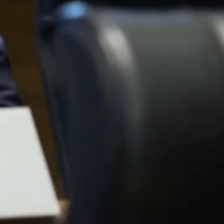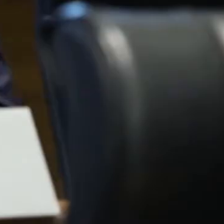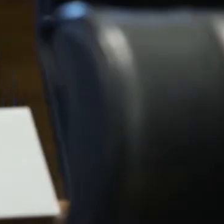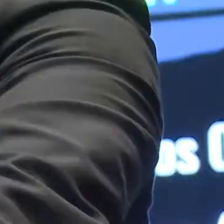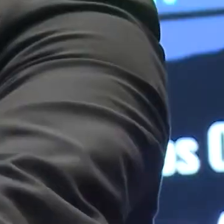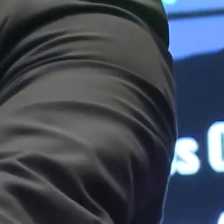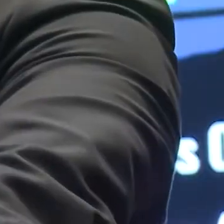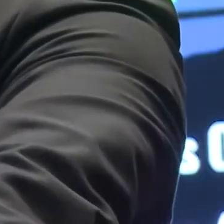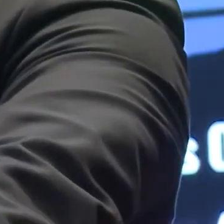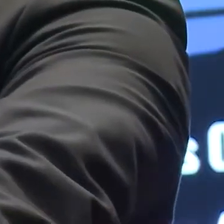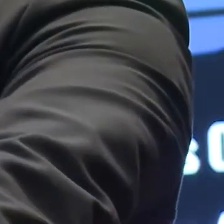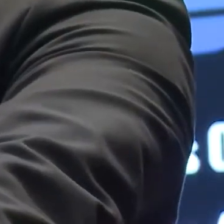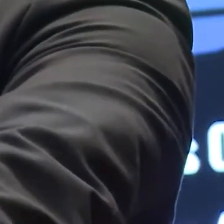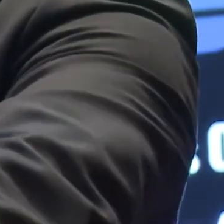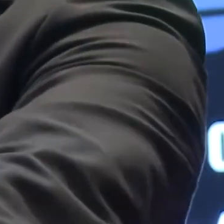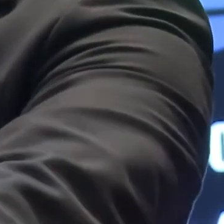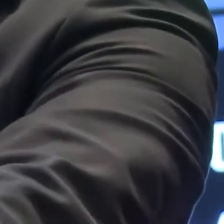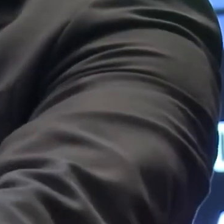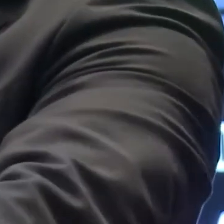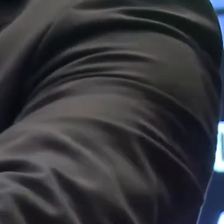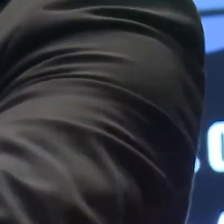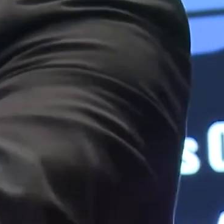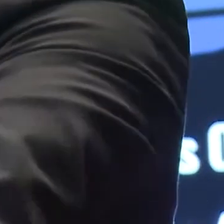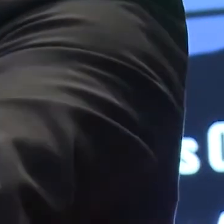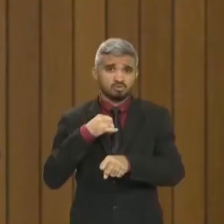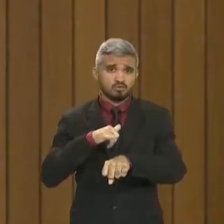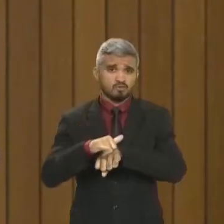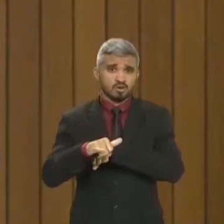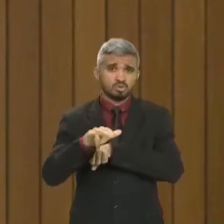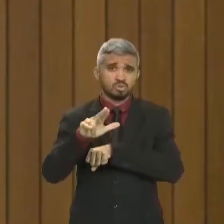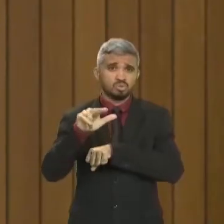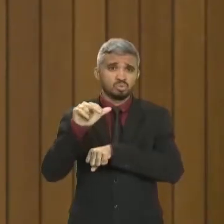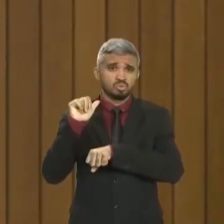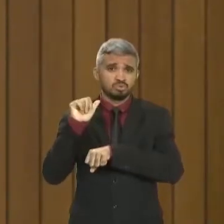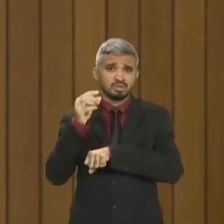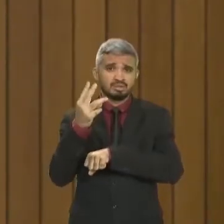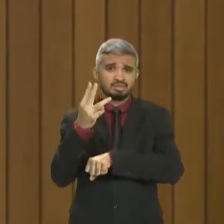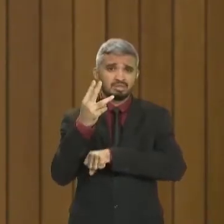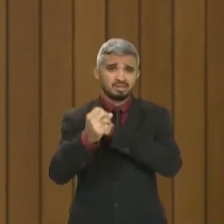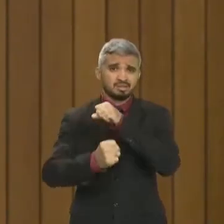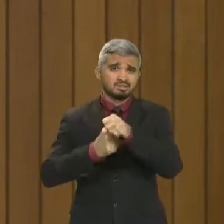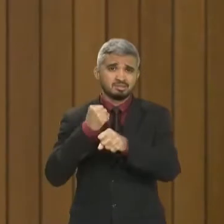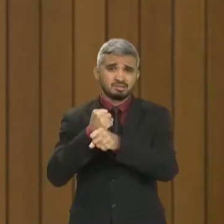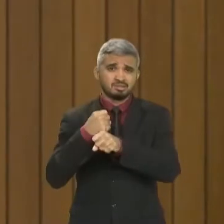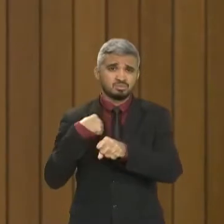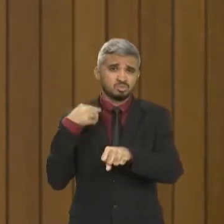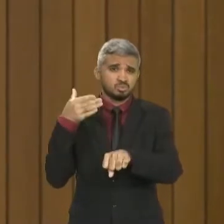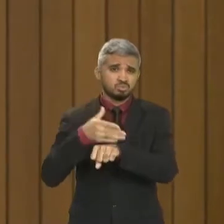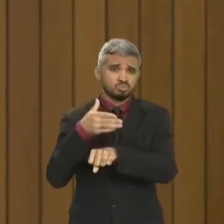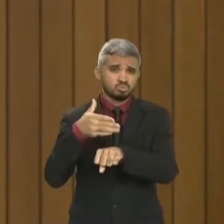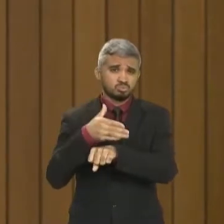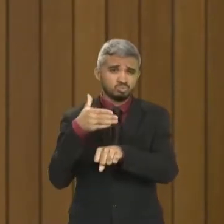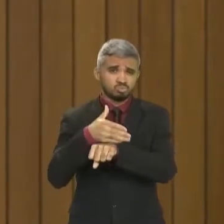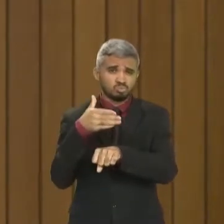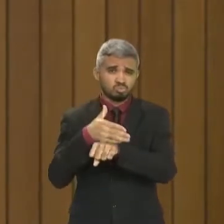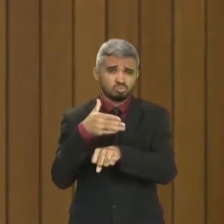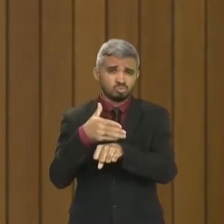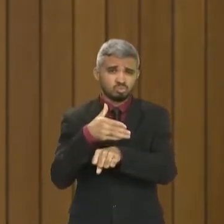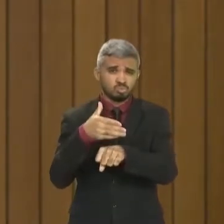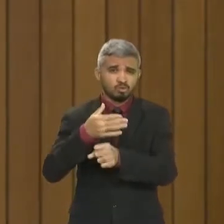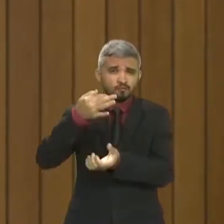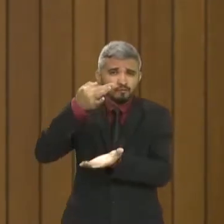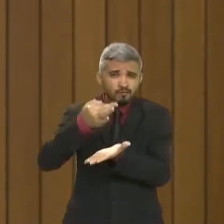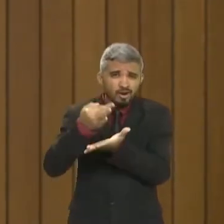agenda de atividades e fizeram um balanço sobre os trabalhos do ano. 3 anos nesta Assembleia, sem nenhum tipo de falta